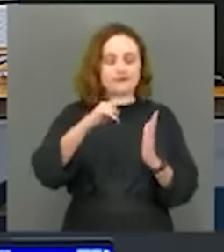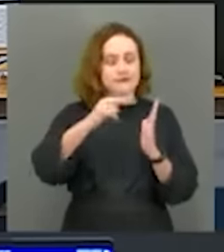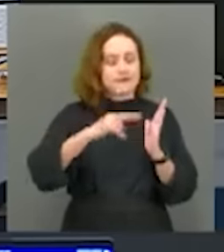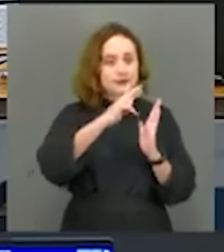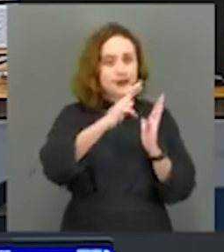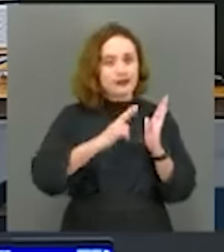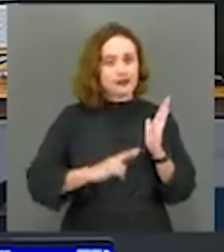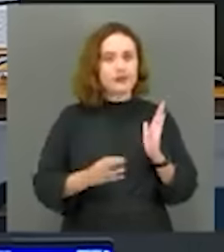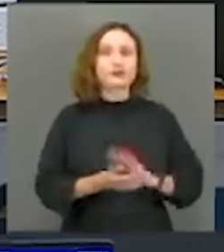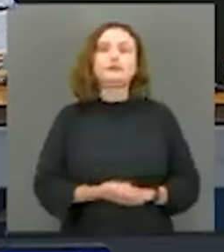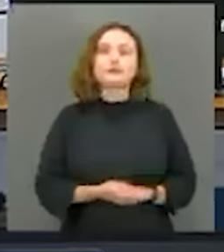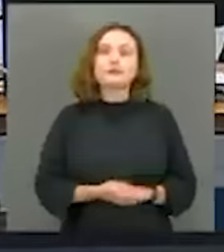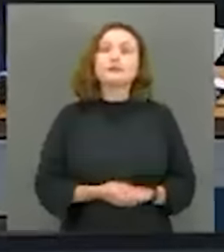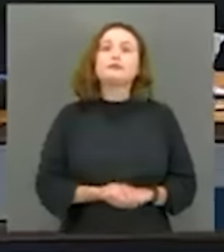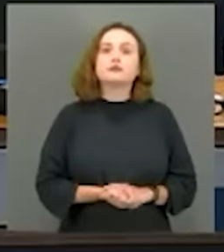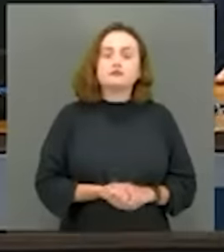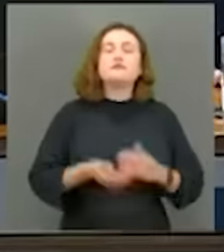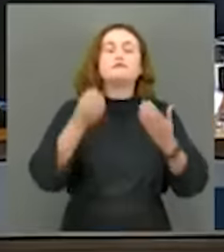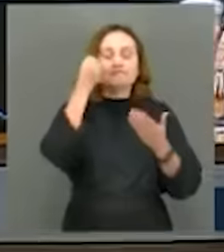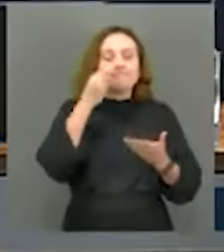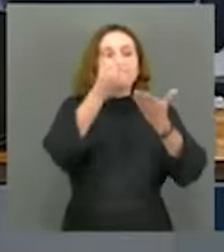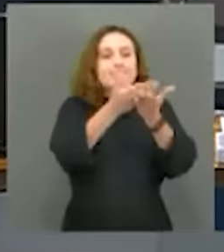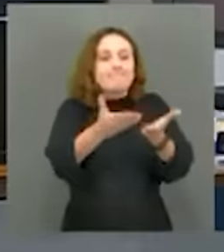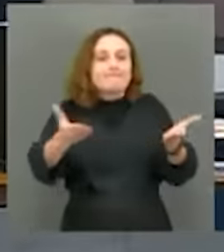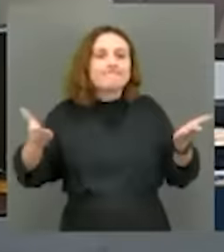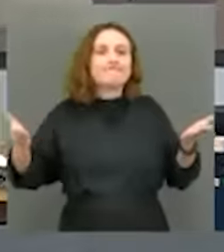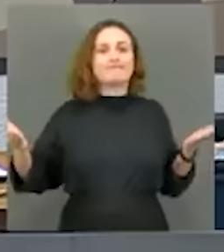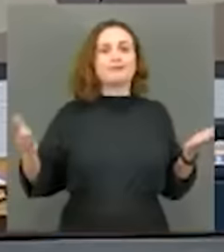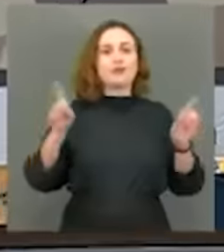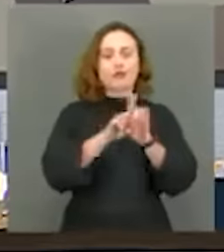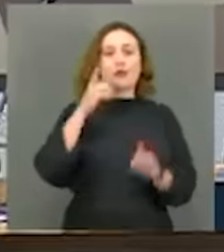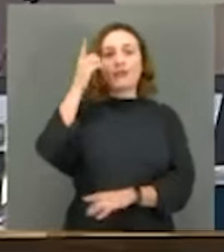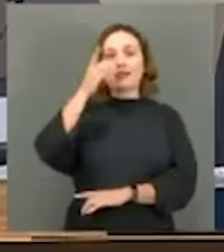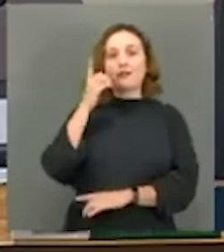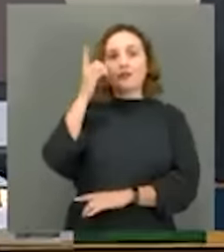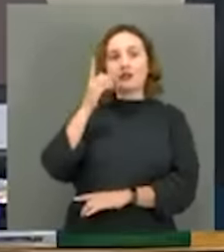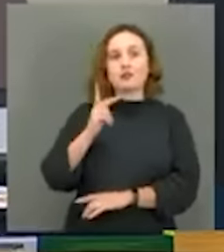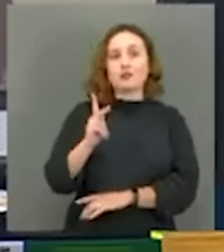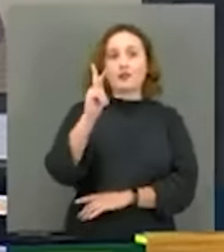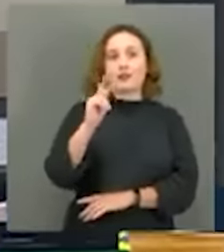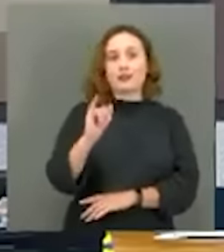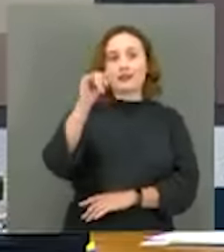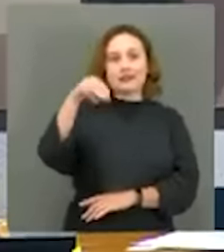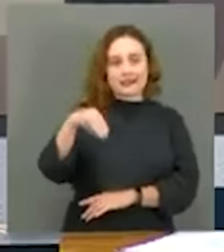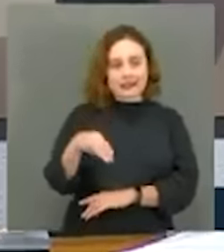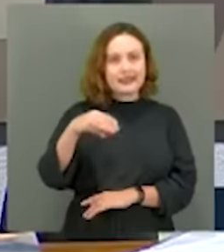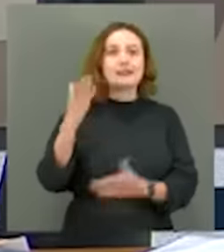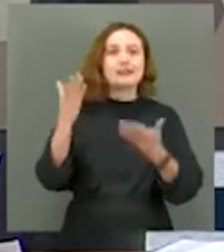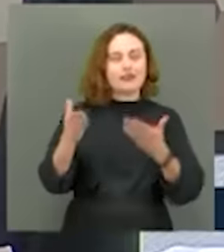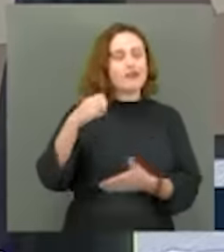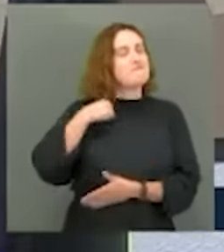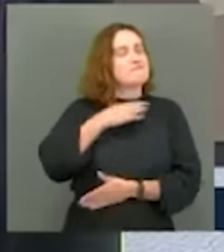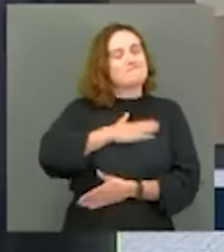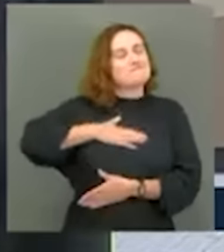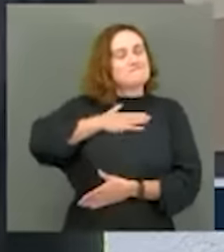dav columb senadores e senadoras Senhor Autor do projeto deputado federal Quim kataguiri quem tive a alegria de